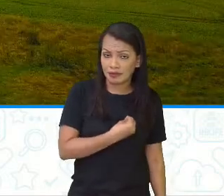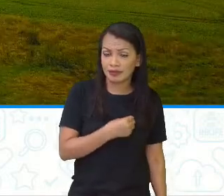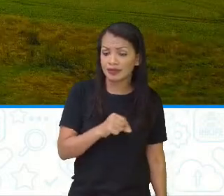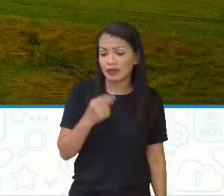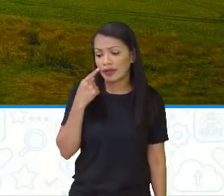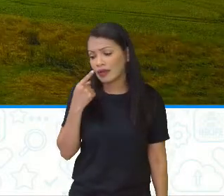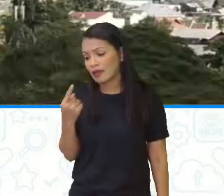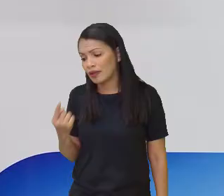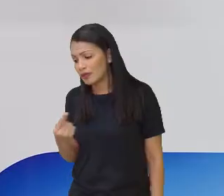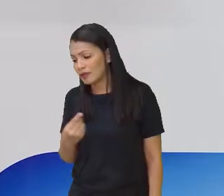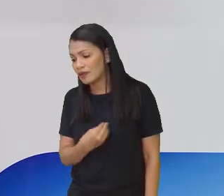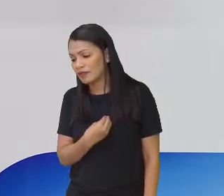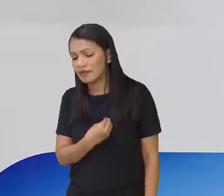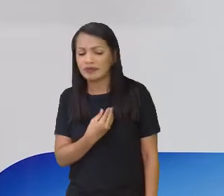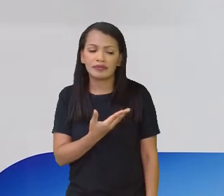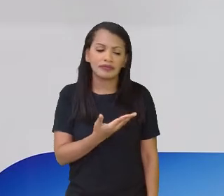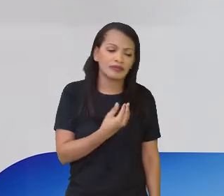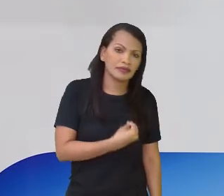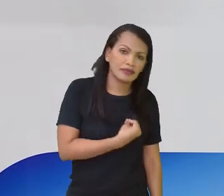do outro.